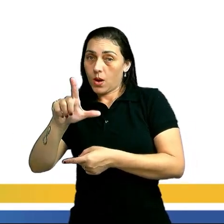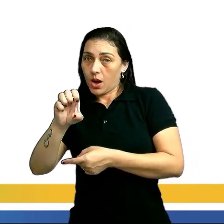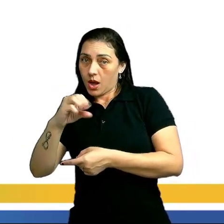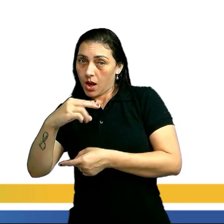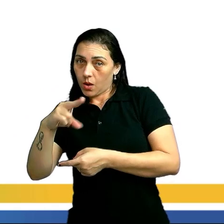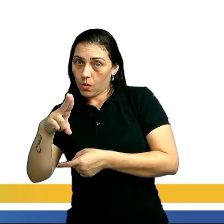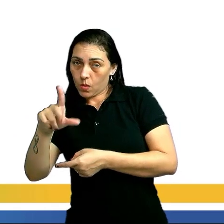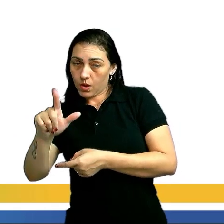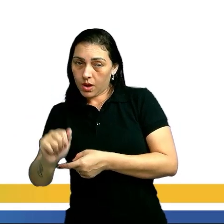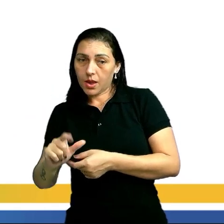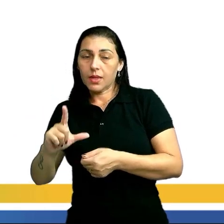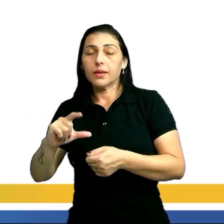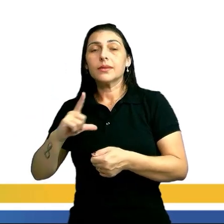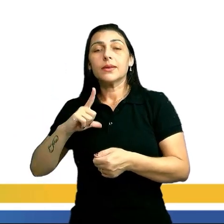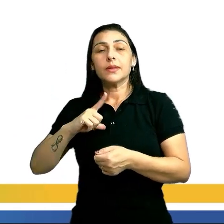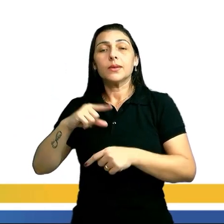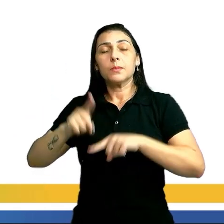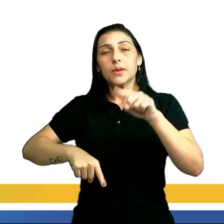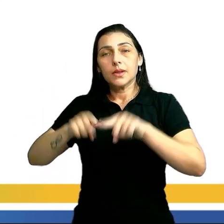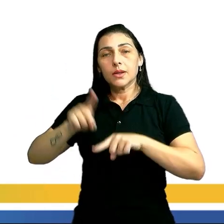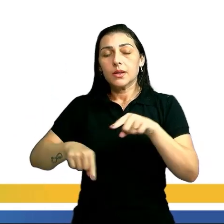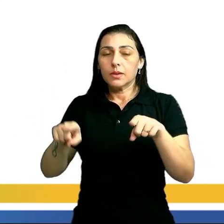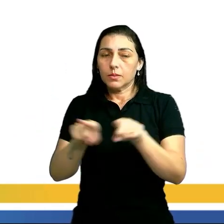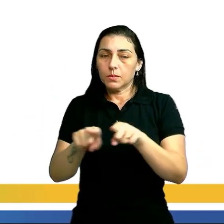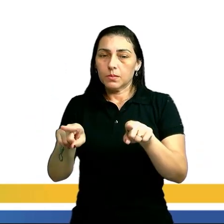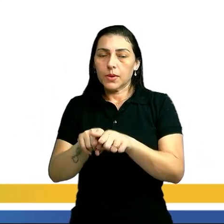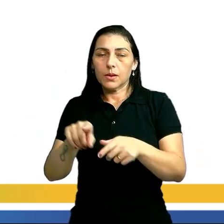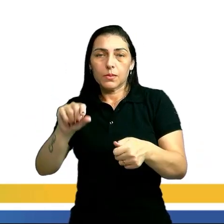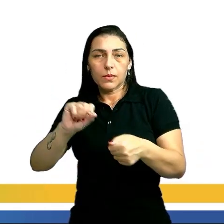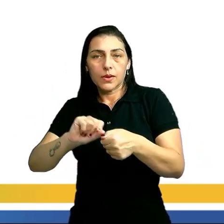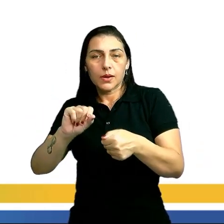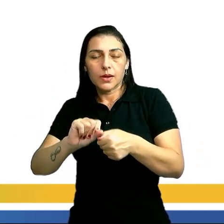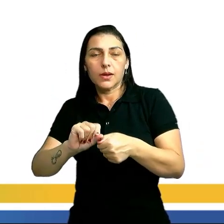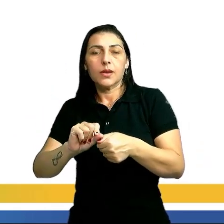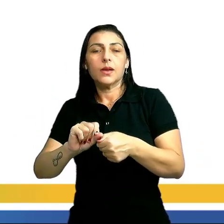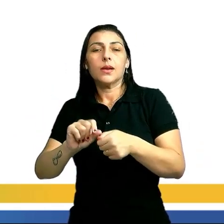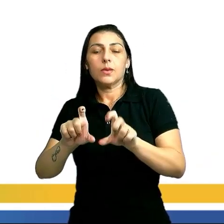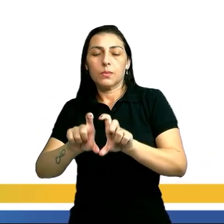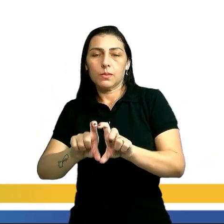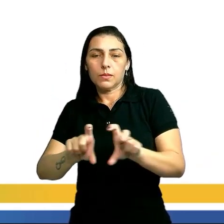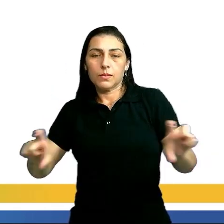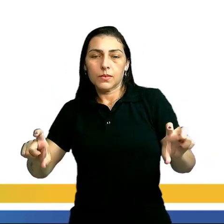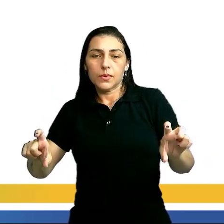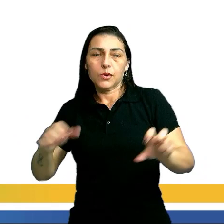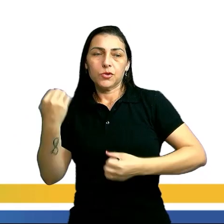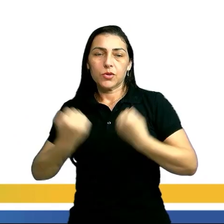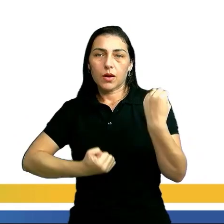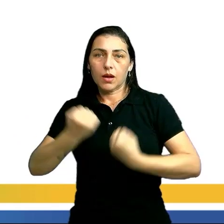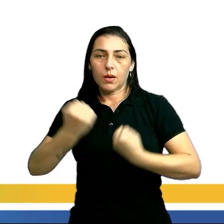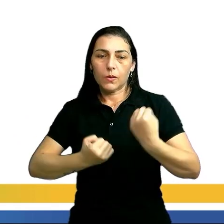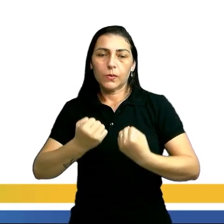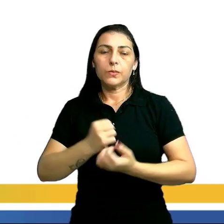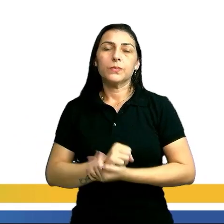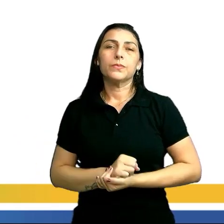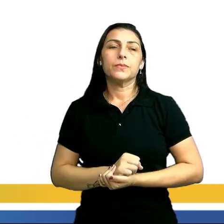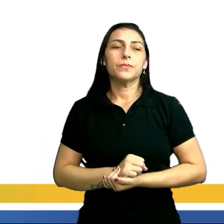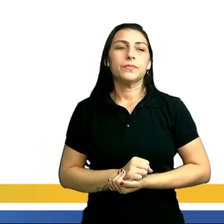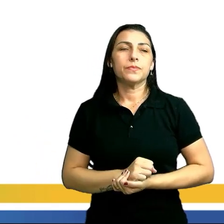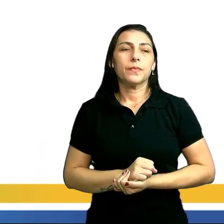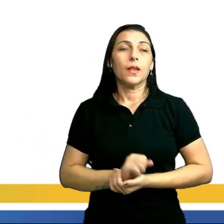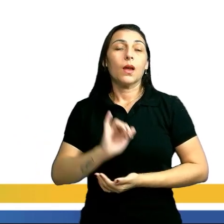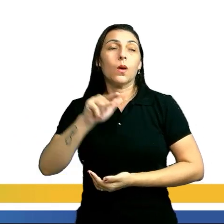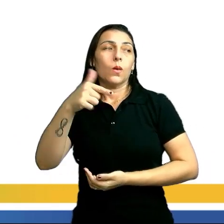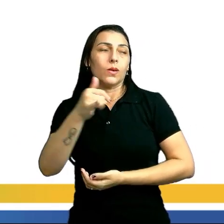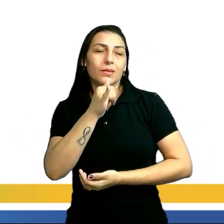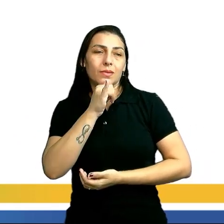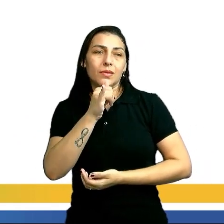Exemplos aí nós temos o nylon e aqueles materiais também que fazem para-choque de carro. Tá? Outro